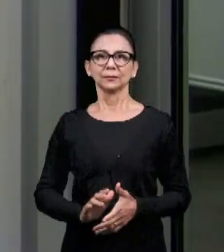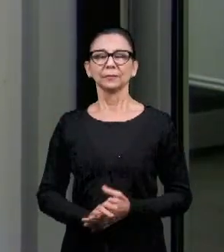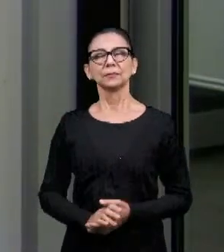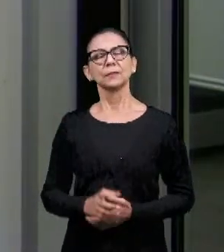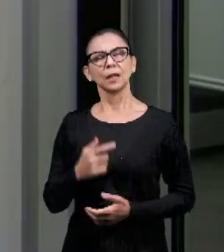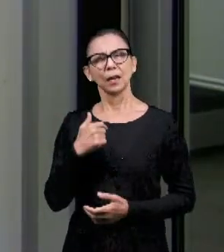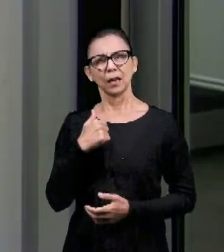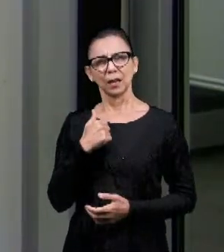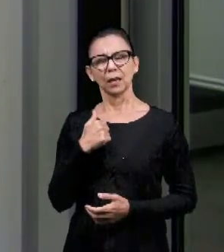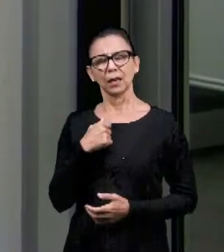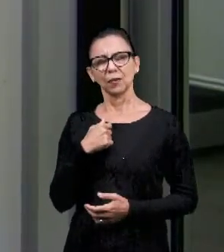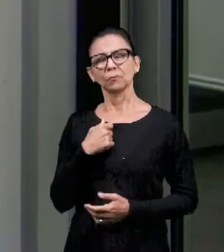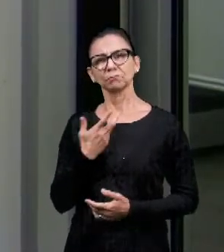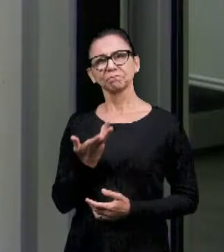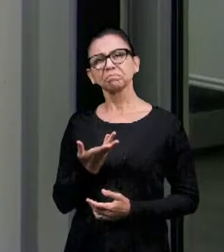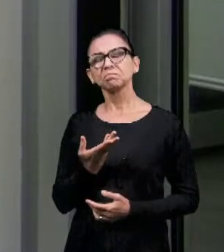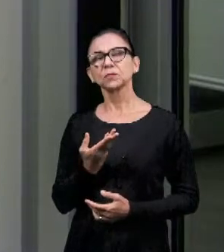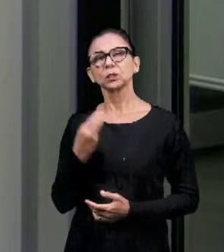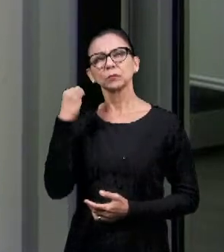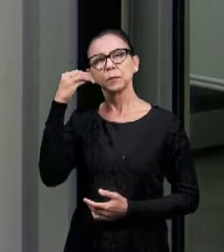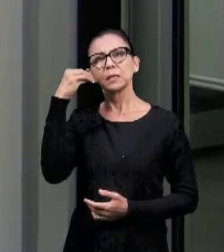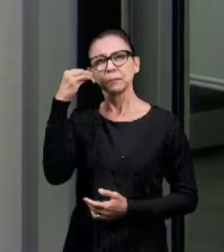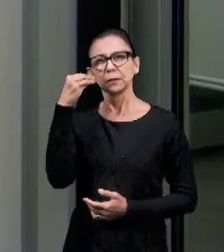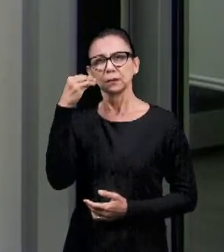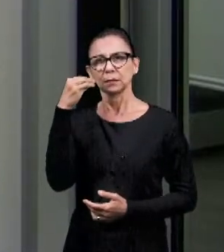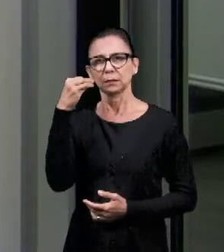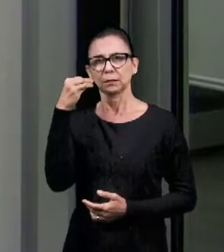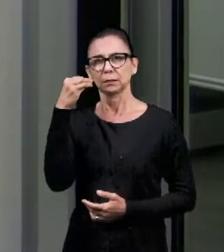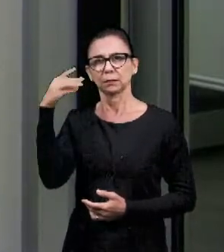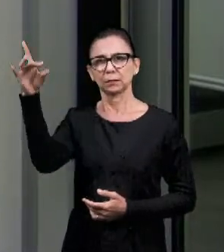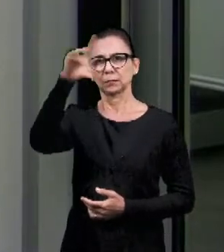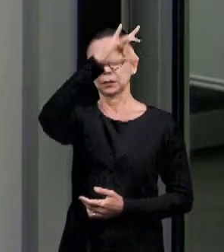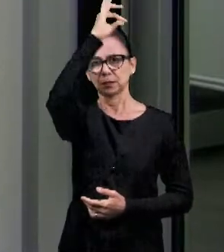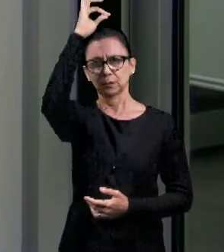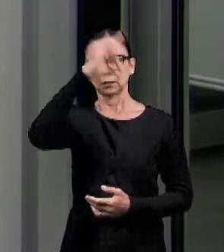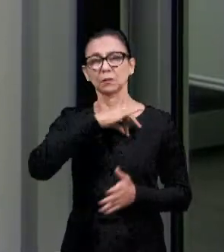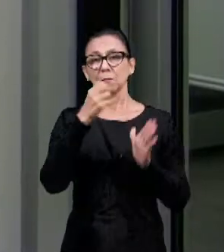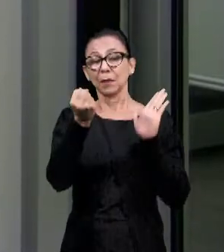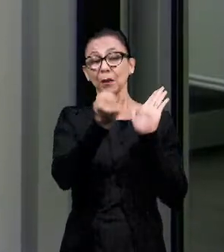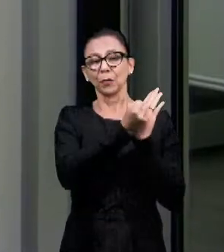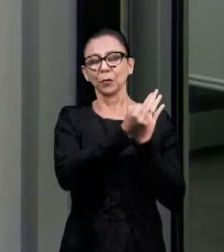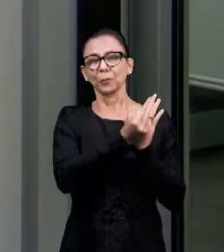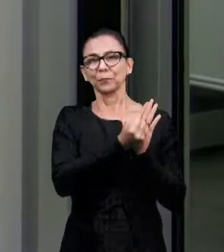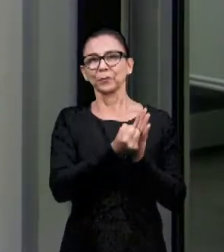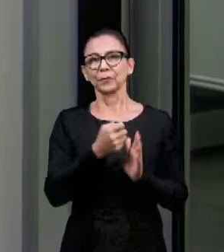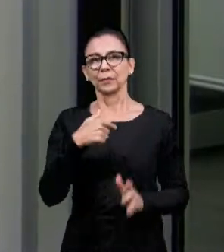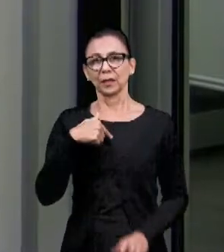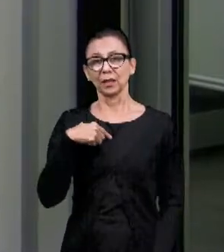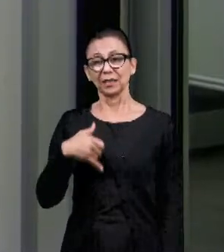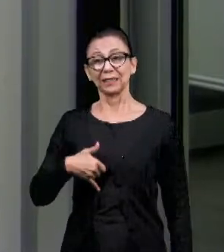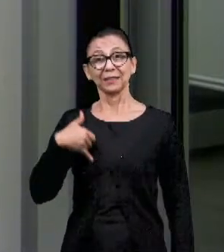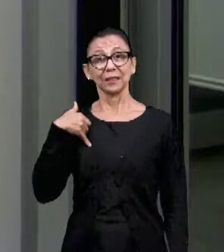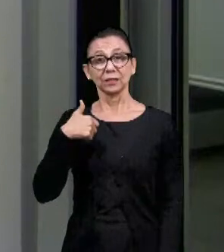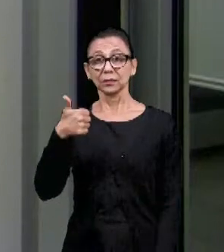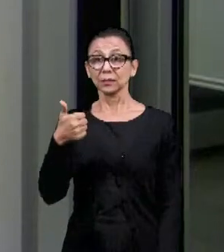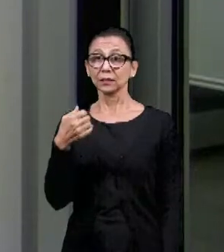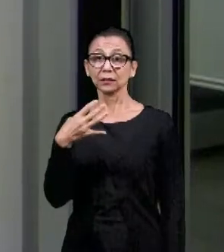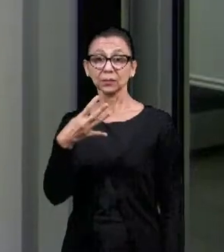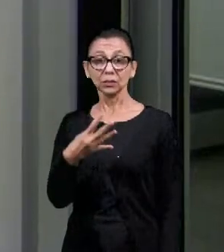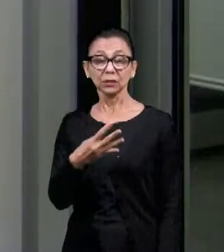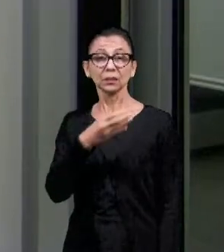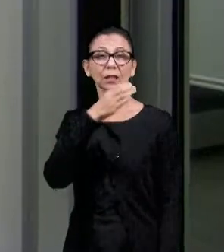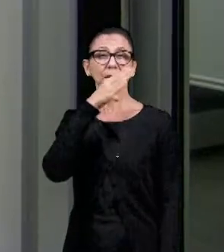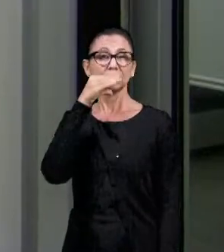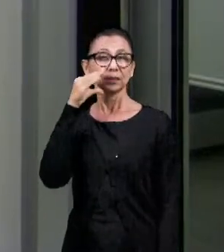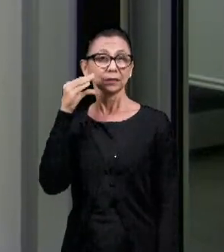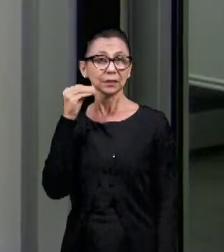experiência que eu tive de batismo com o Espírito Santo marcou muito a minha vida. Eu tinha 14 anos de idade, era um adolescente. E eu me lembro,